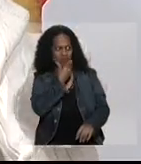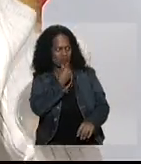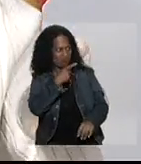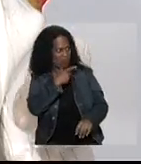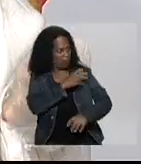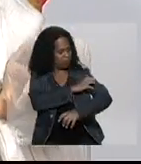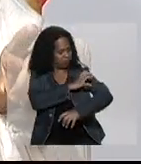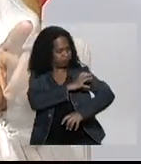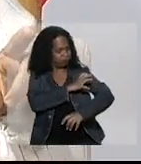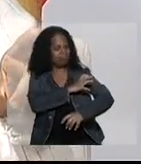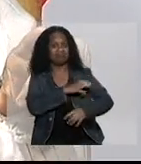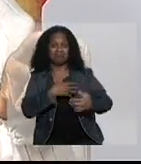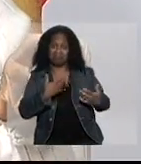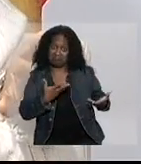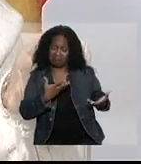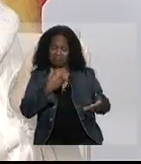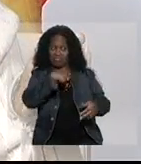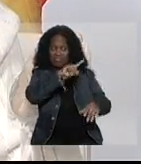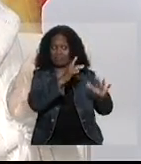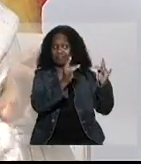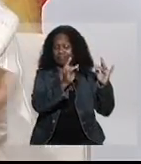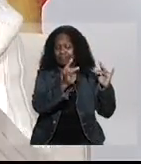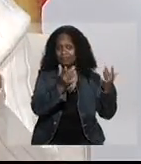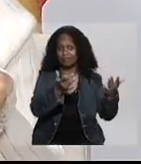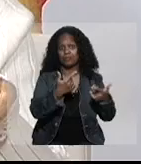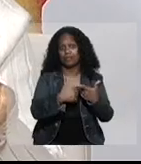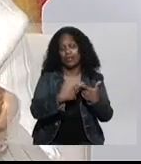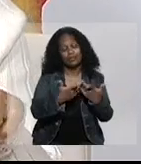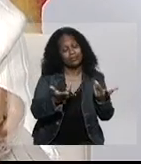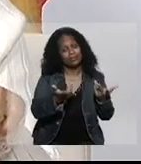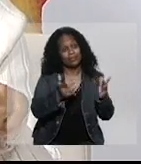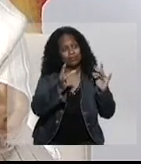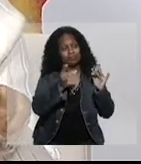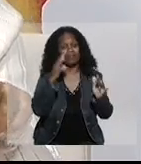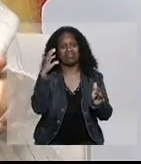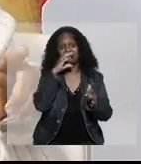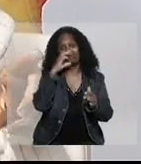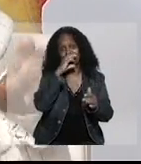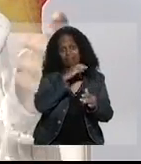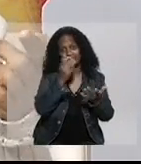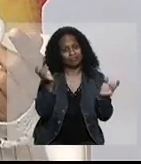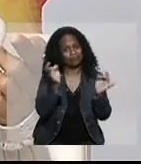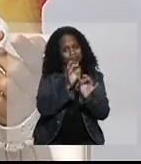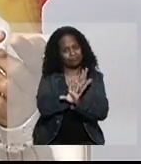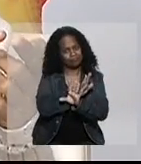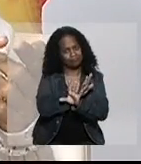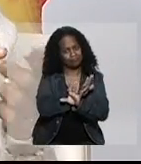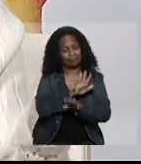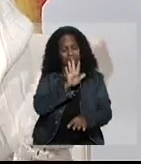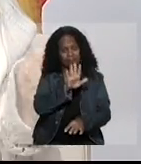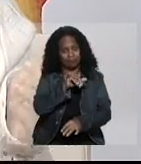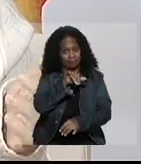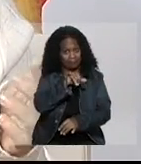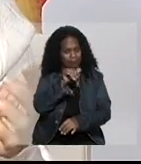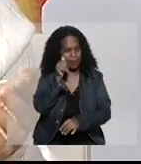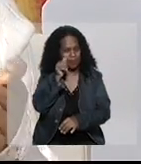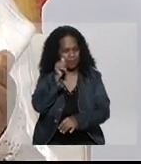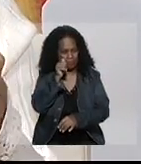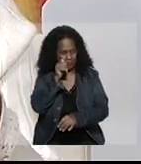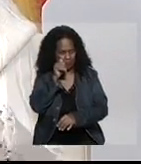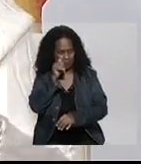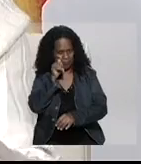seus músculos, e a relação realmente não dura. Que tipo de relação será essa, né? Mas se a